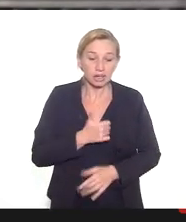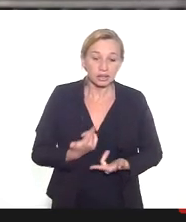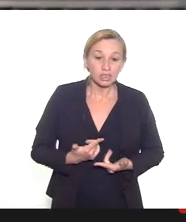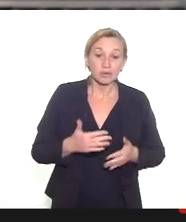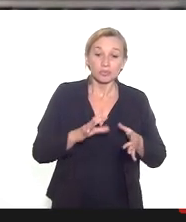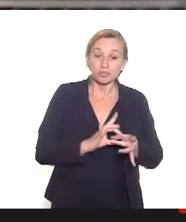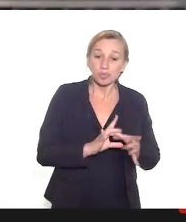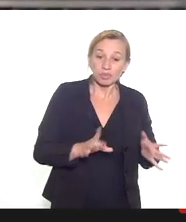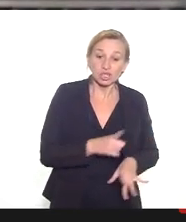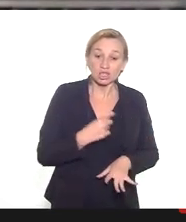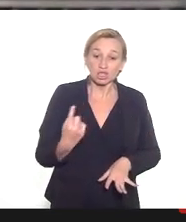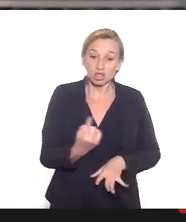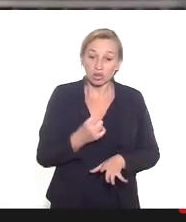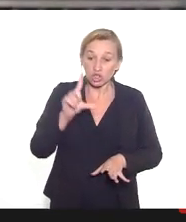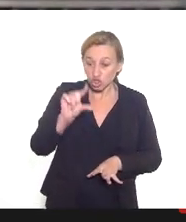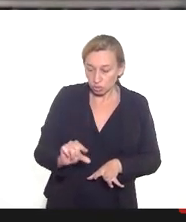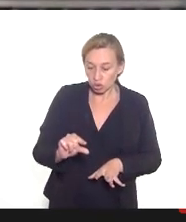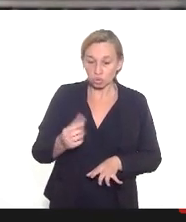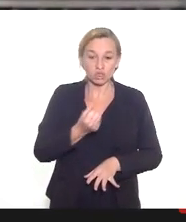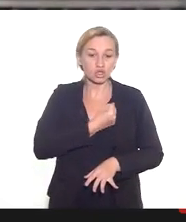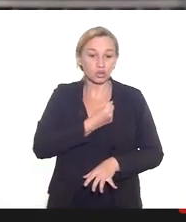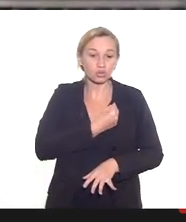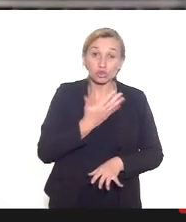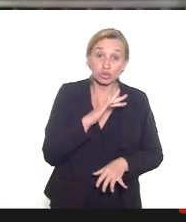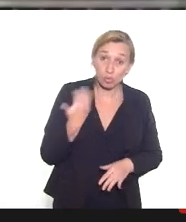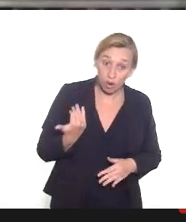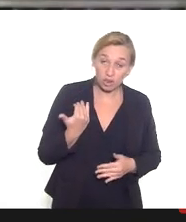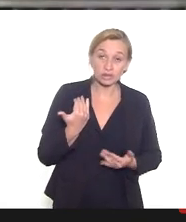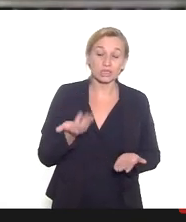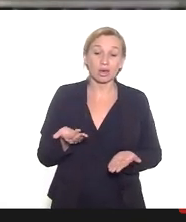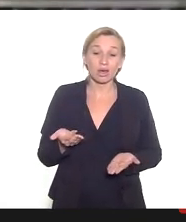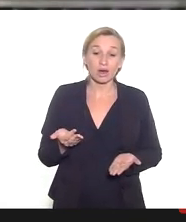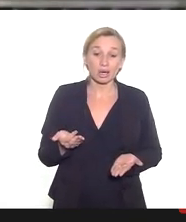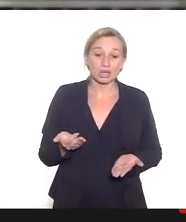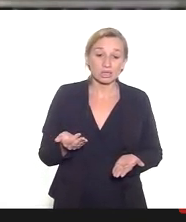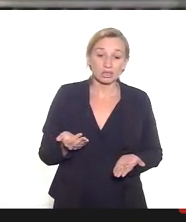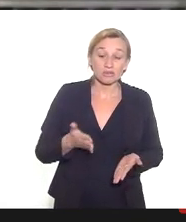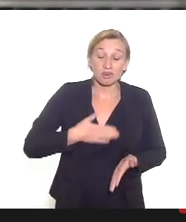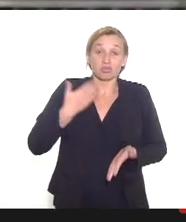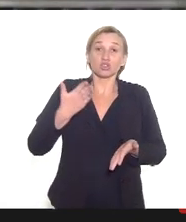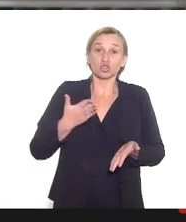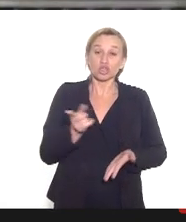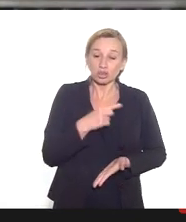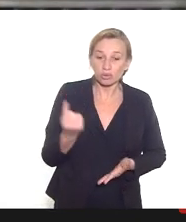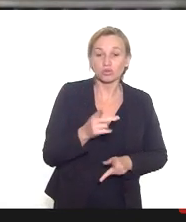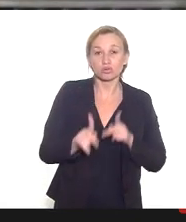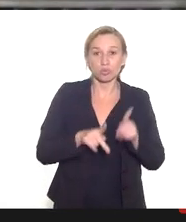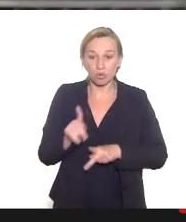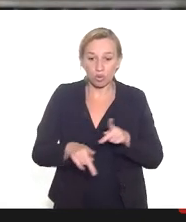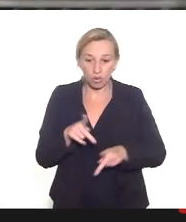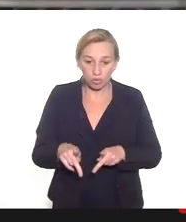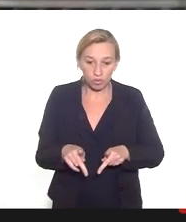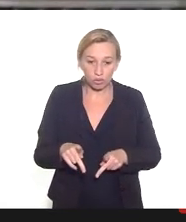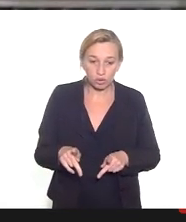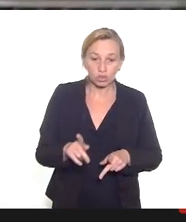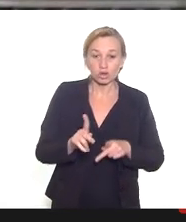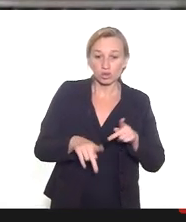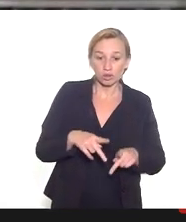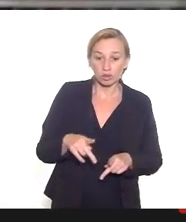permitindo que a gente diminui esse percentual que vem assustando a nossa população e essa